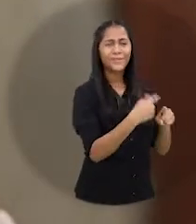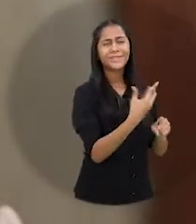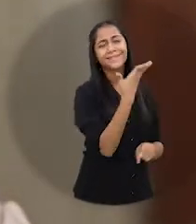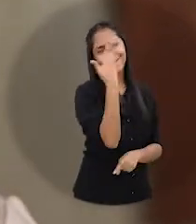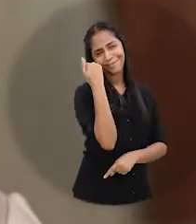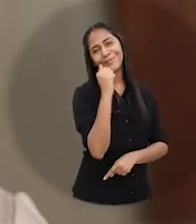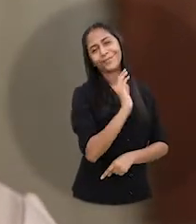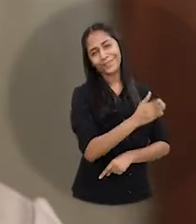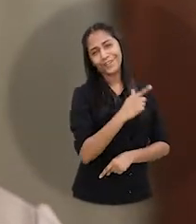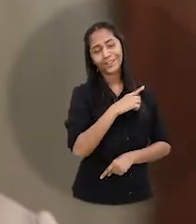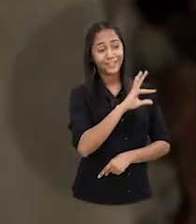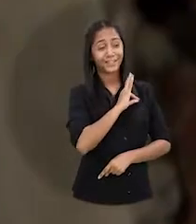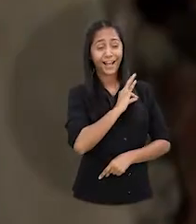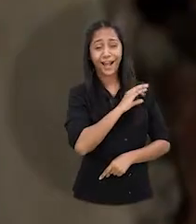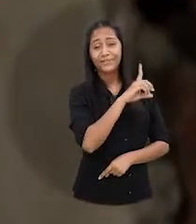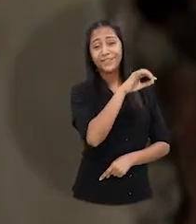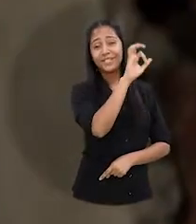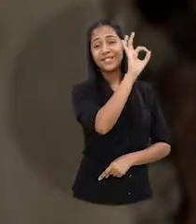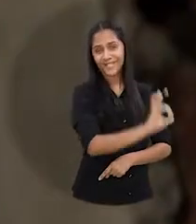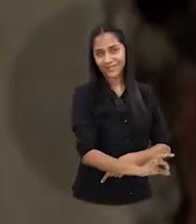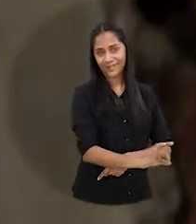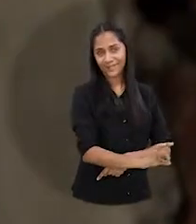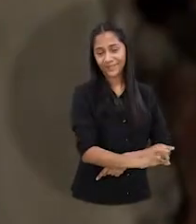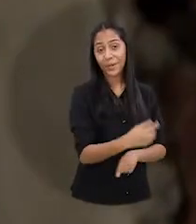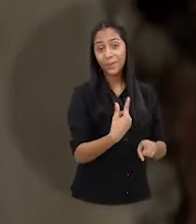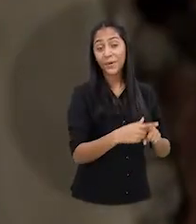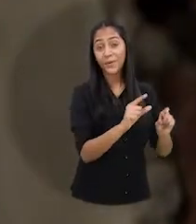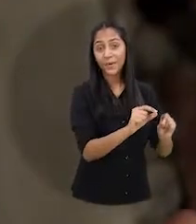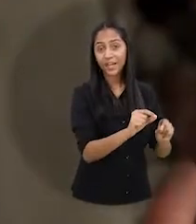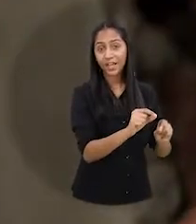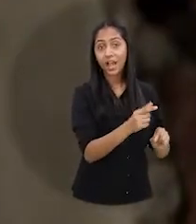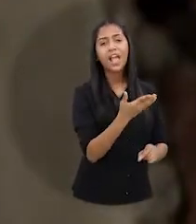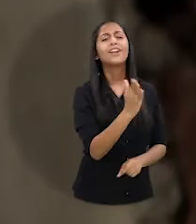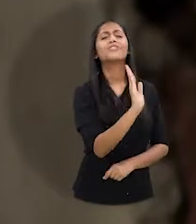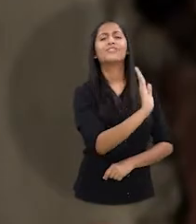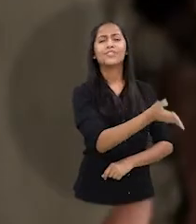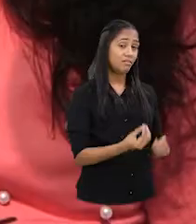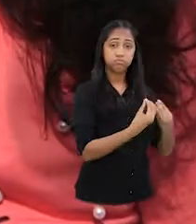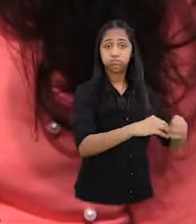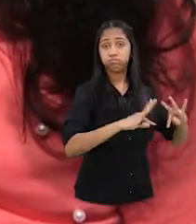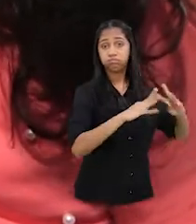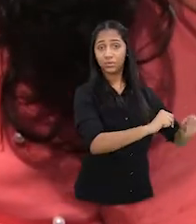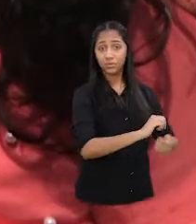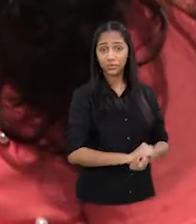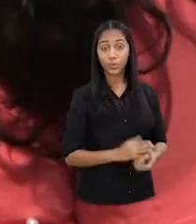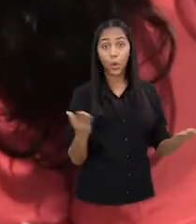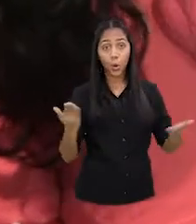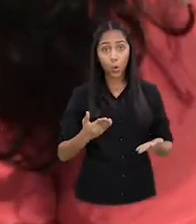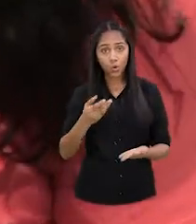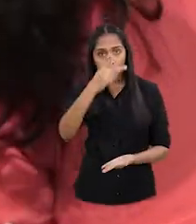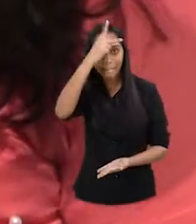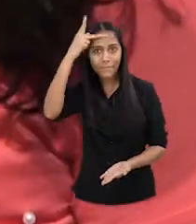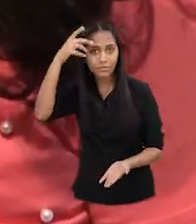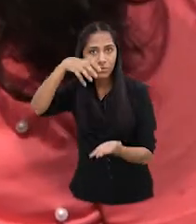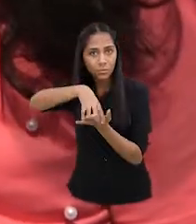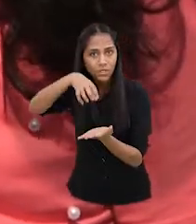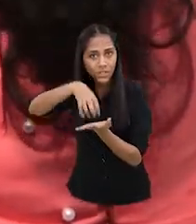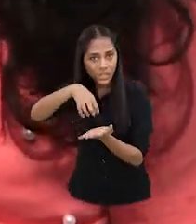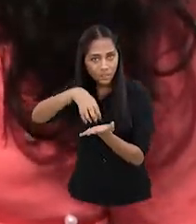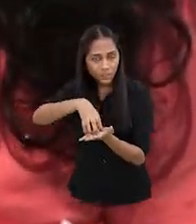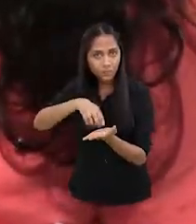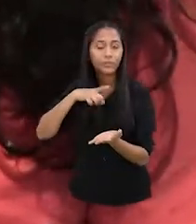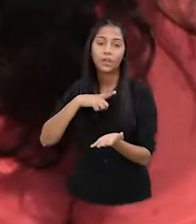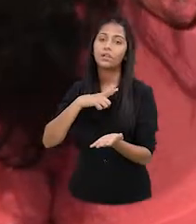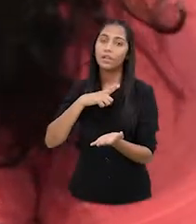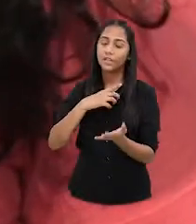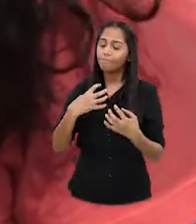que ia receber o salário em dias, porque ela já foi prefeita. Hoje o servidor do município,